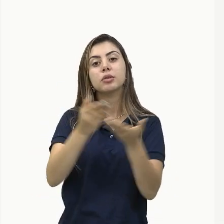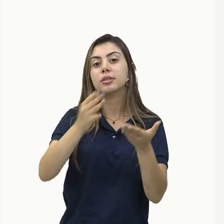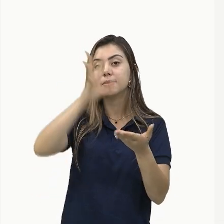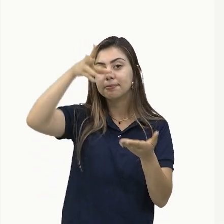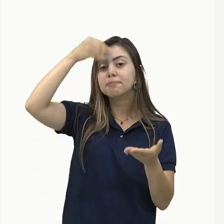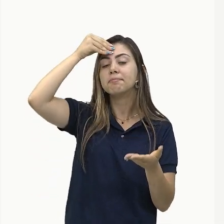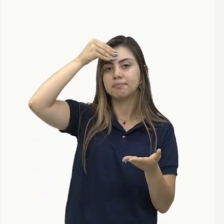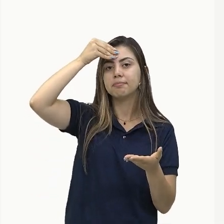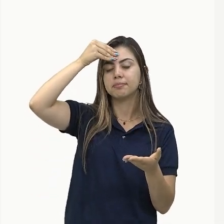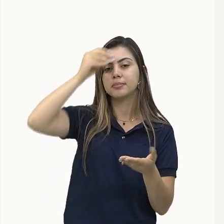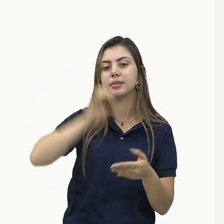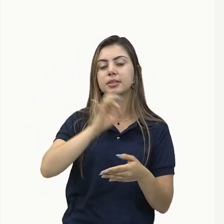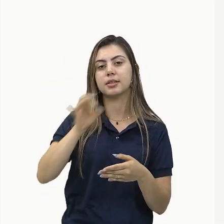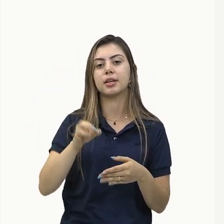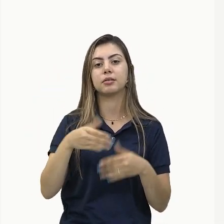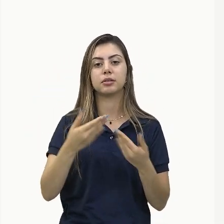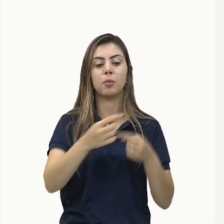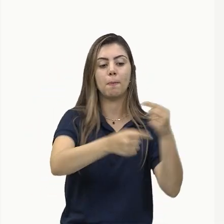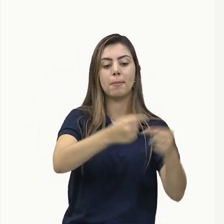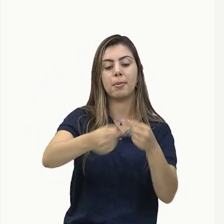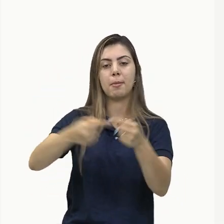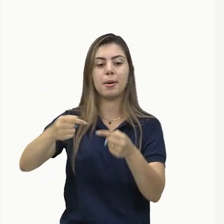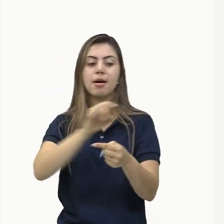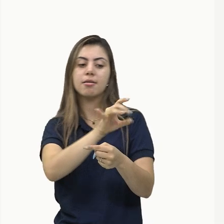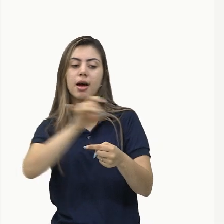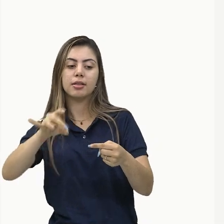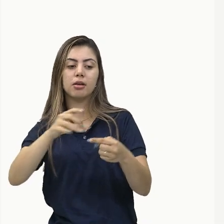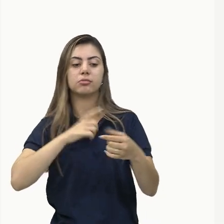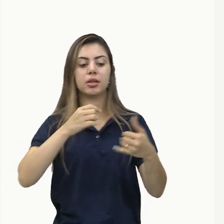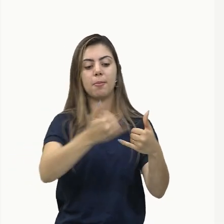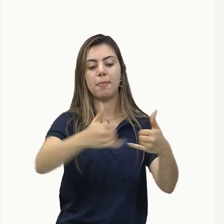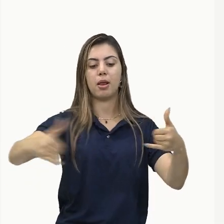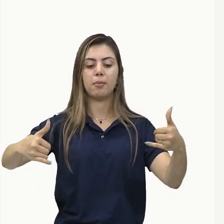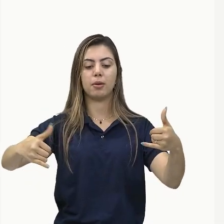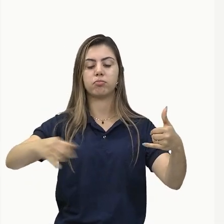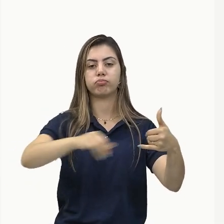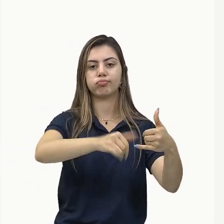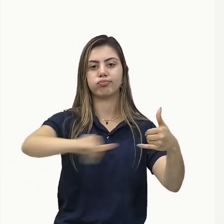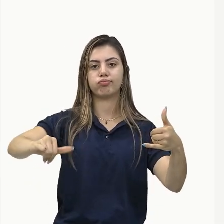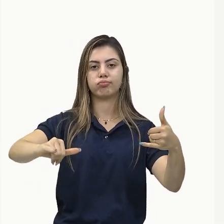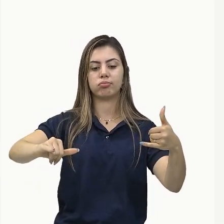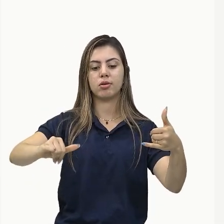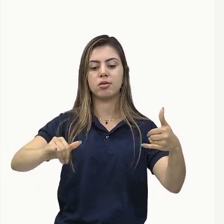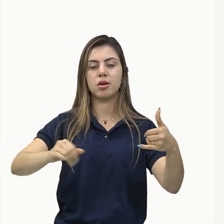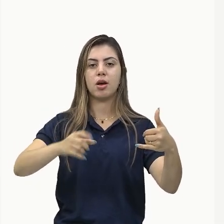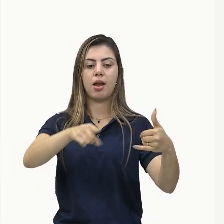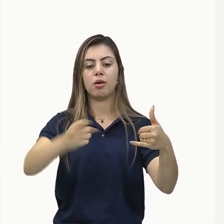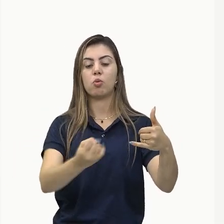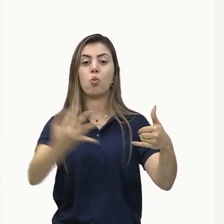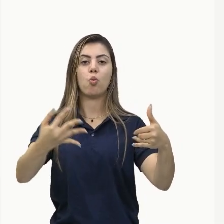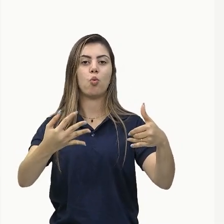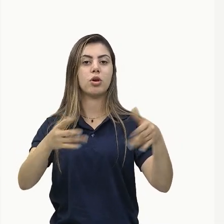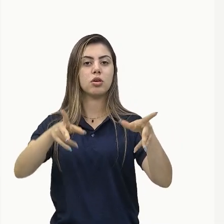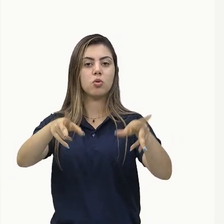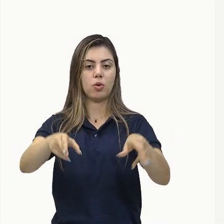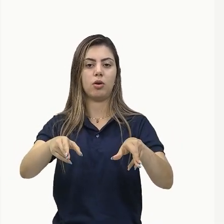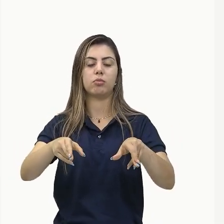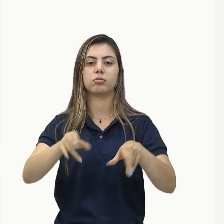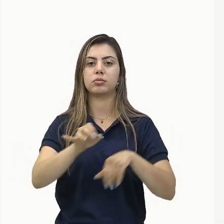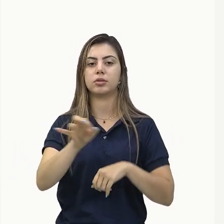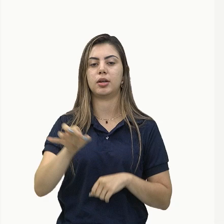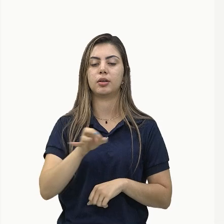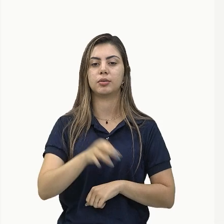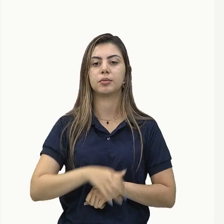todos os resistores. A diferença de potencial é dividida para cada resistor da associação. A potência dissipada